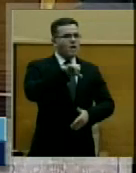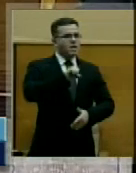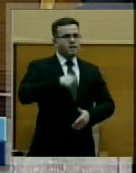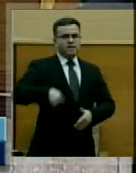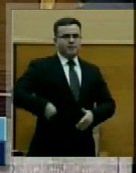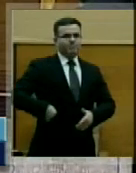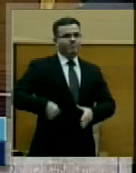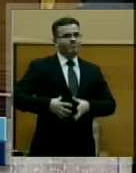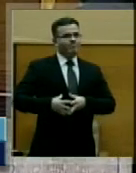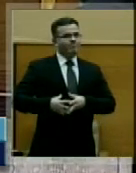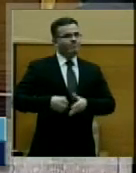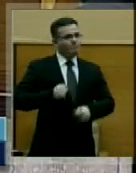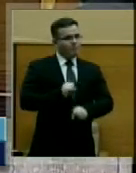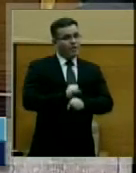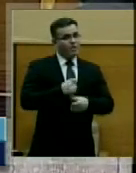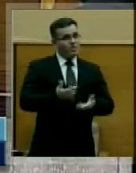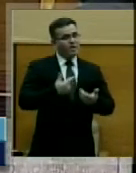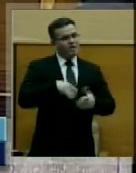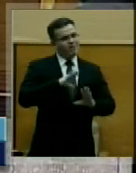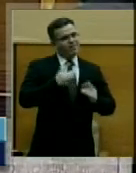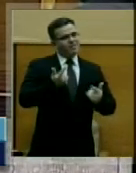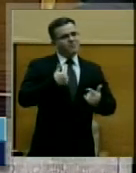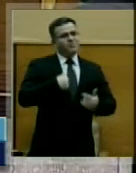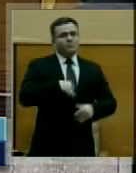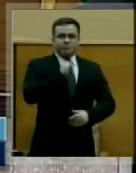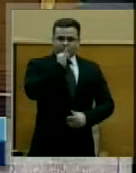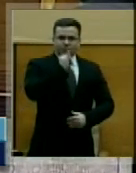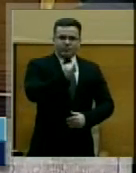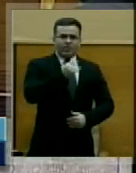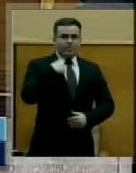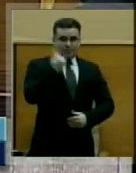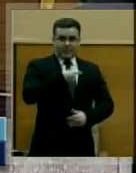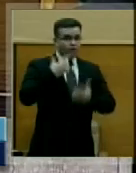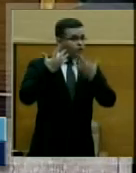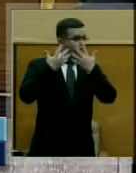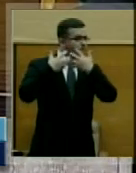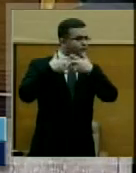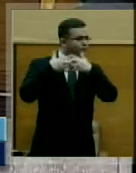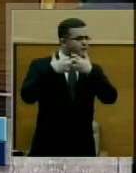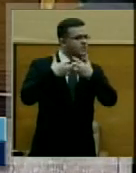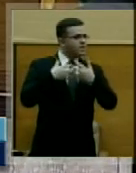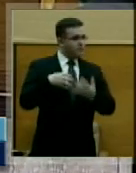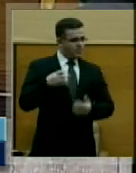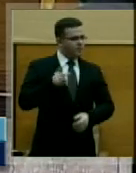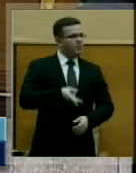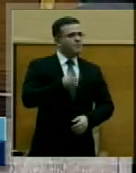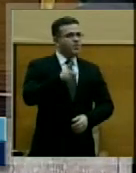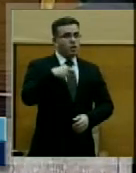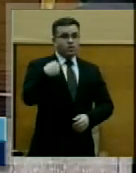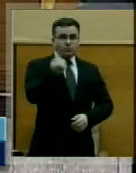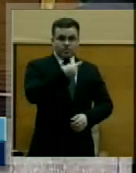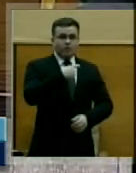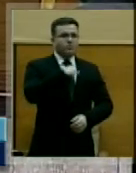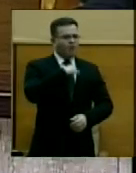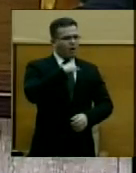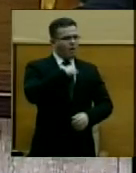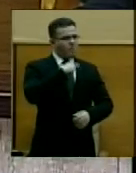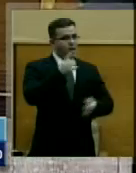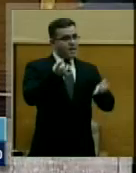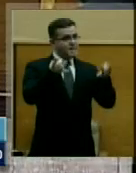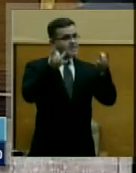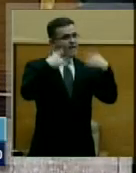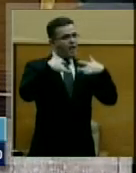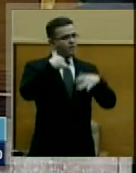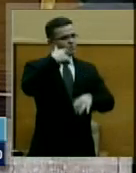chamar a atenção para um fato que eu acho que é importante a gente refletir. Todos nós carregamos dentro de